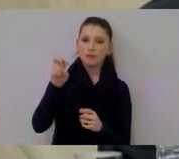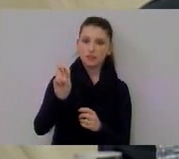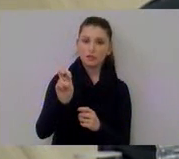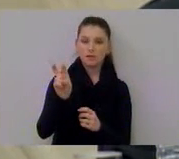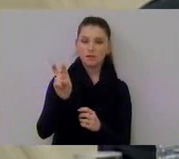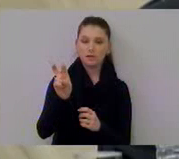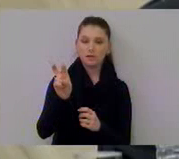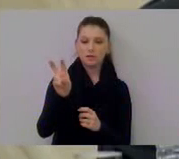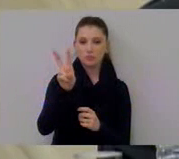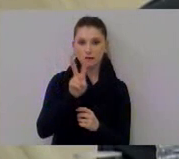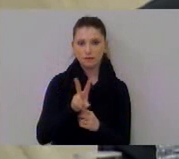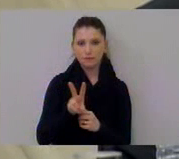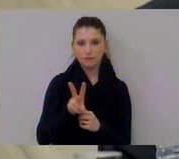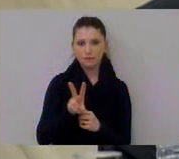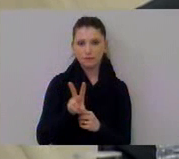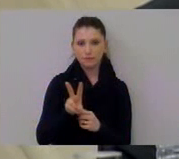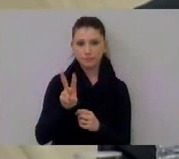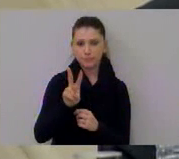315/2015. Autoria: